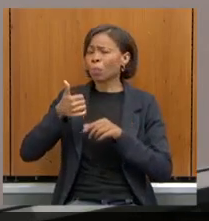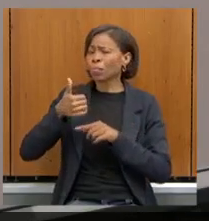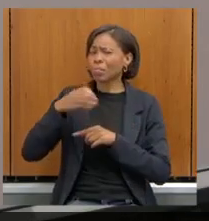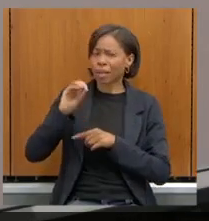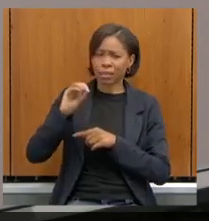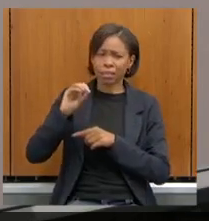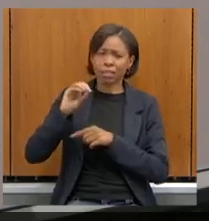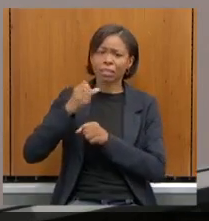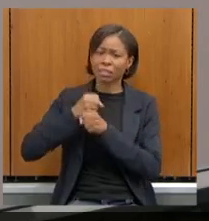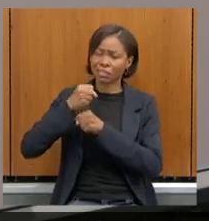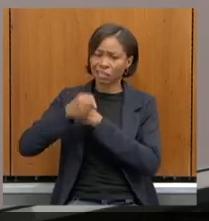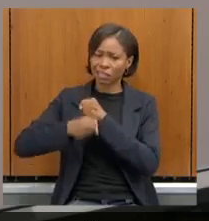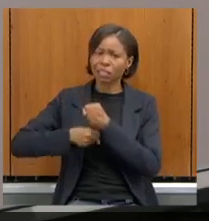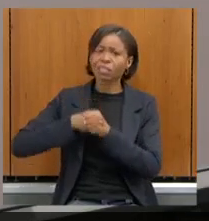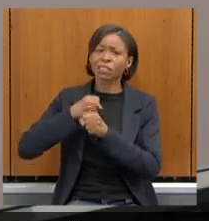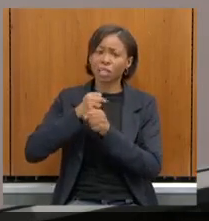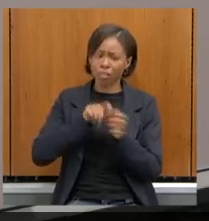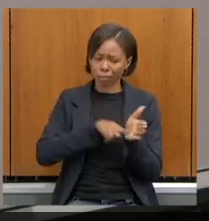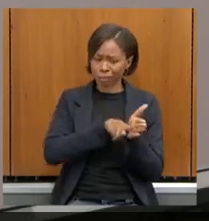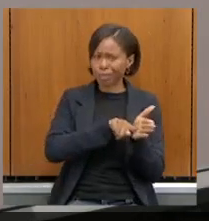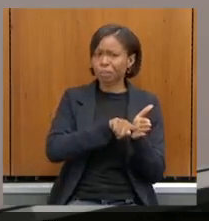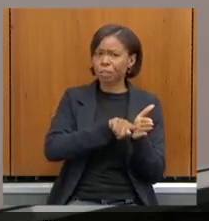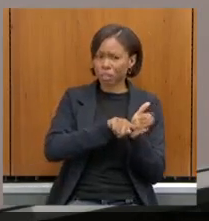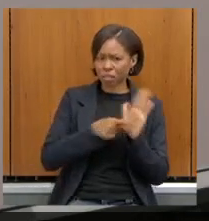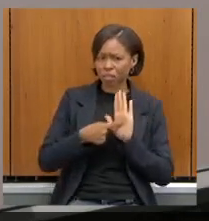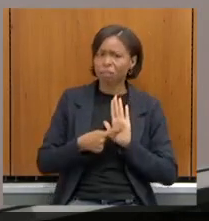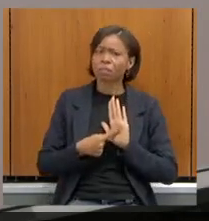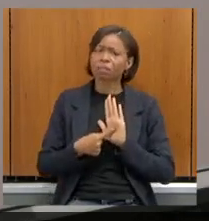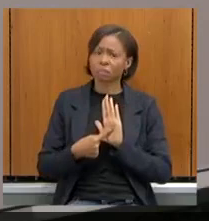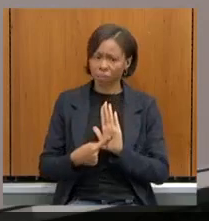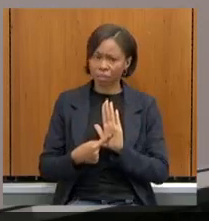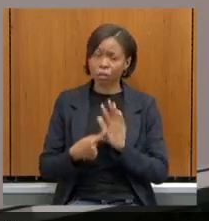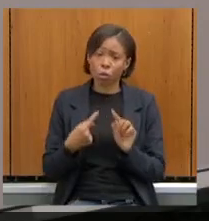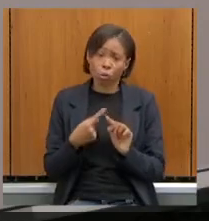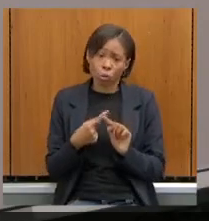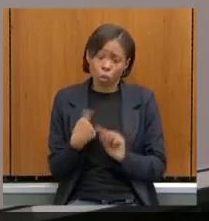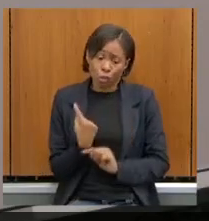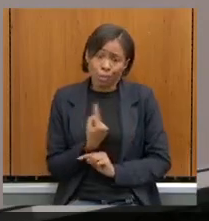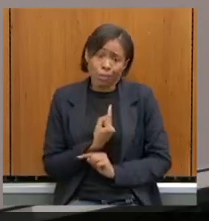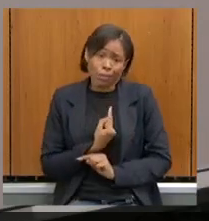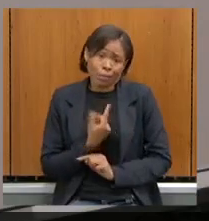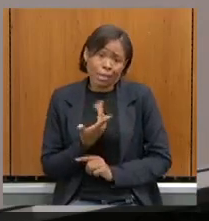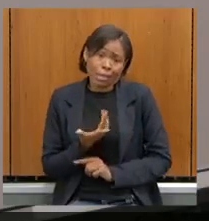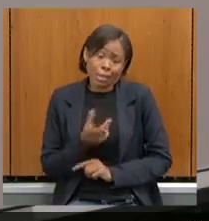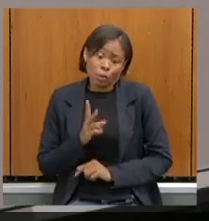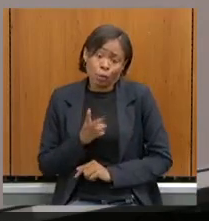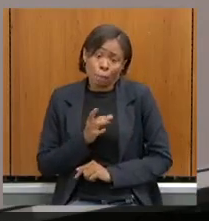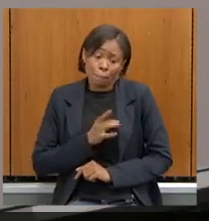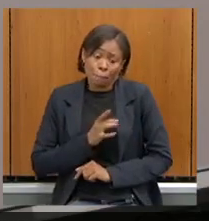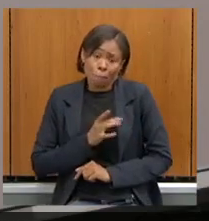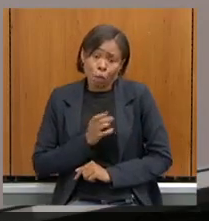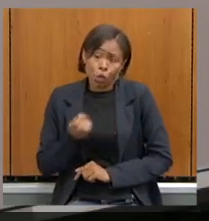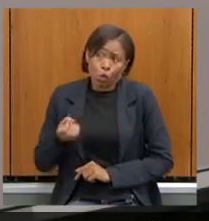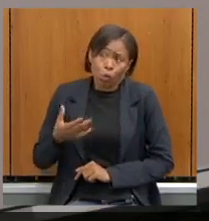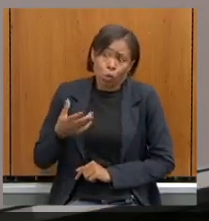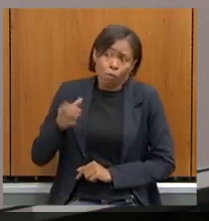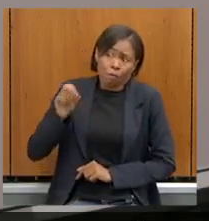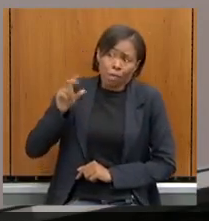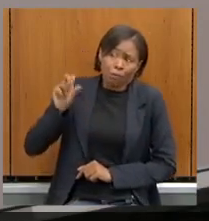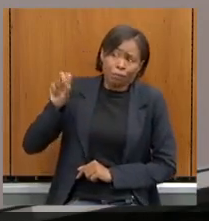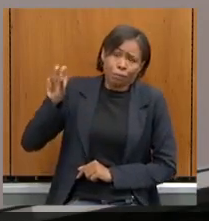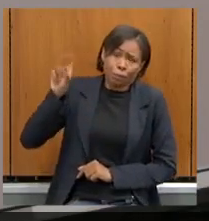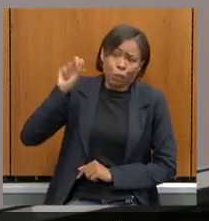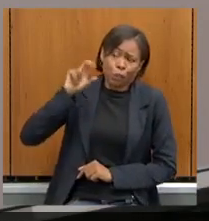pesquisas internacionais nos dão conta, porque nós teremos medo de um novo vírus, hoje nós temos medo da nova